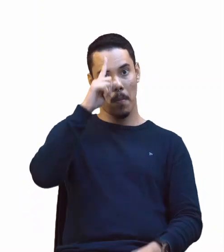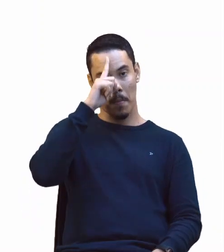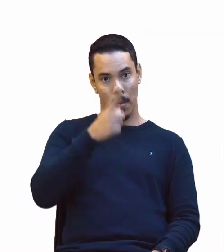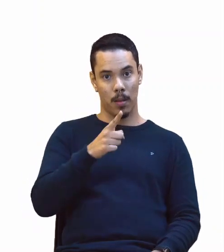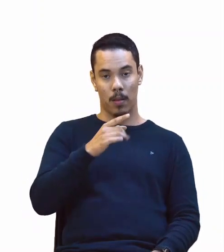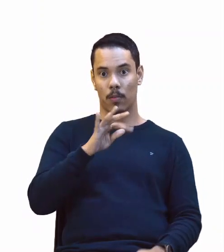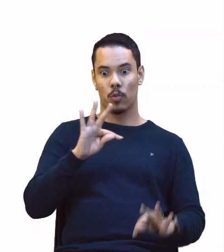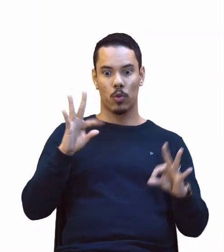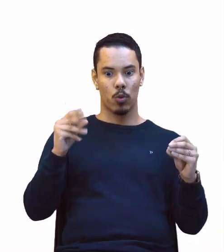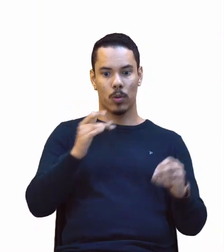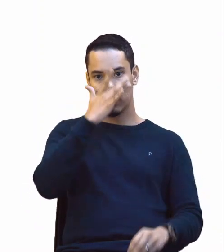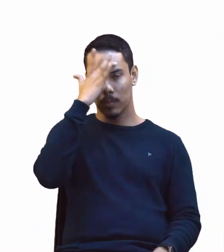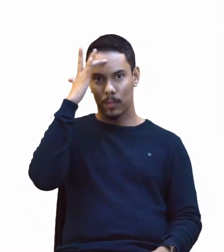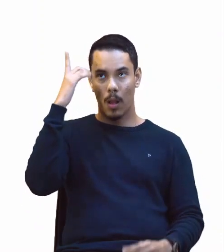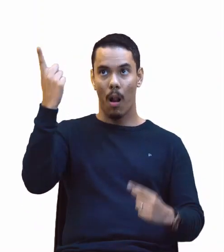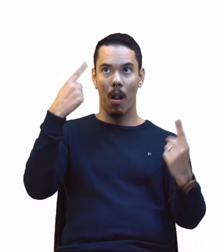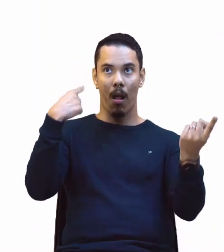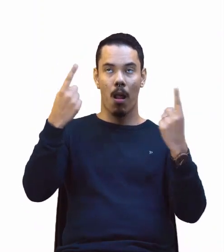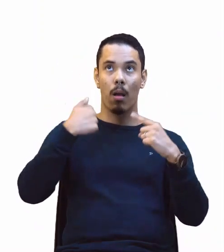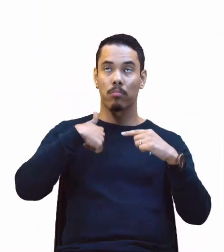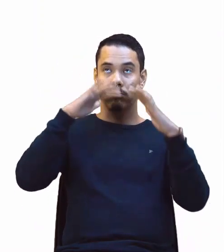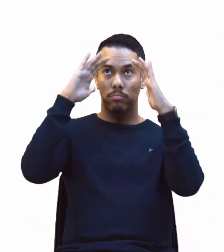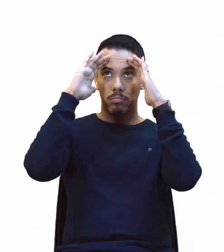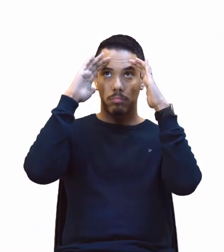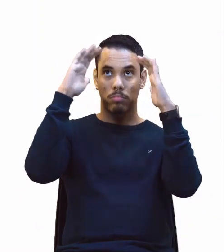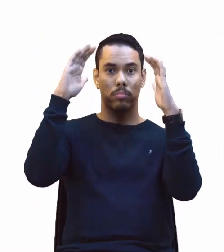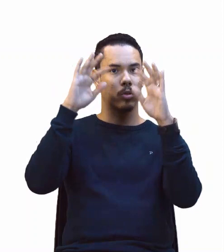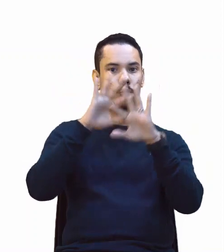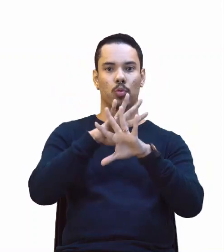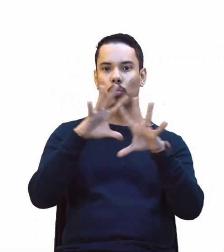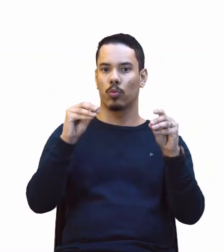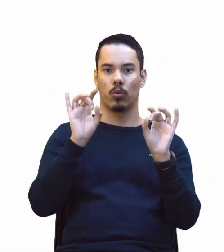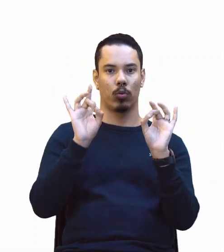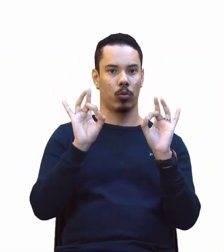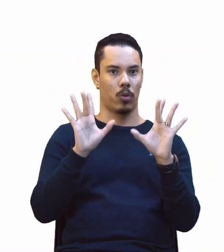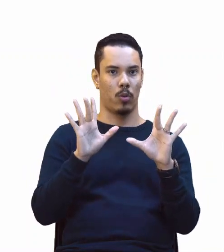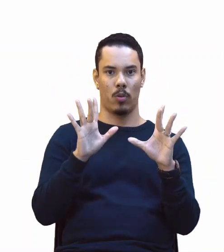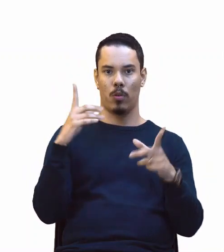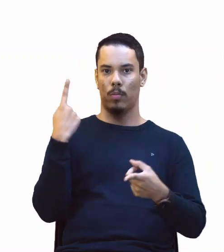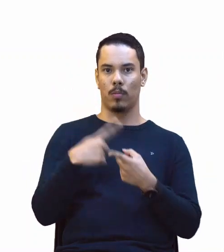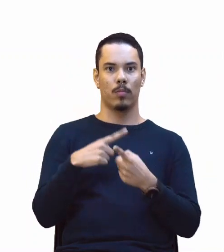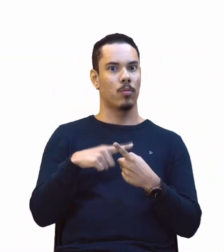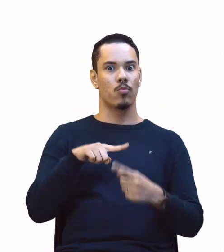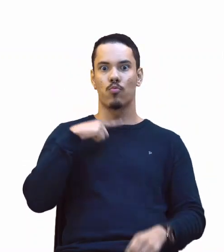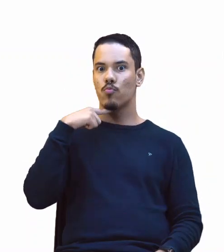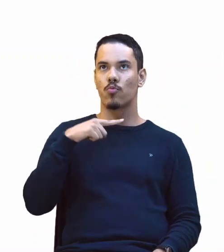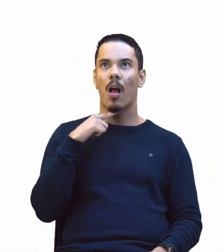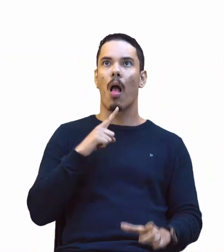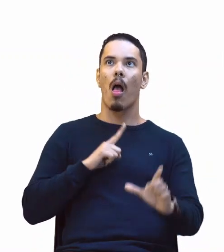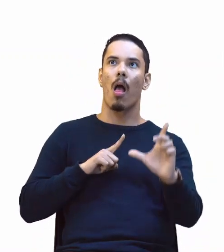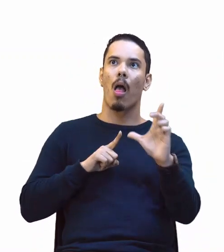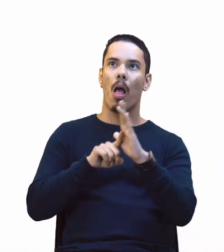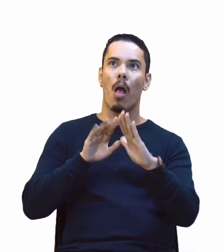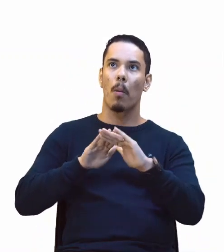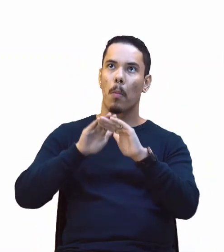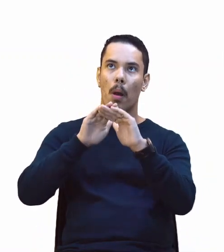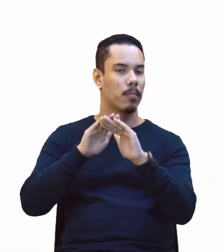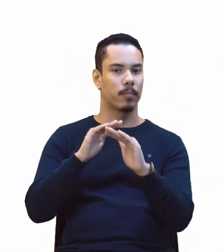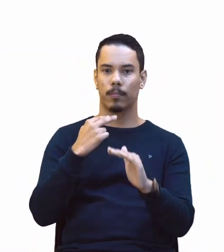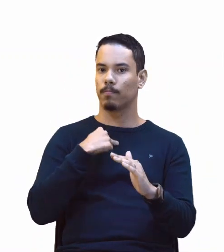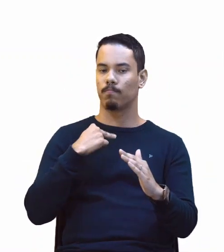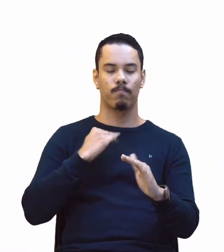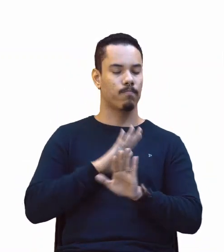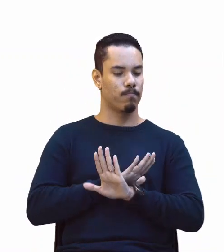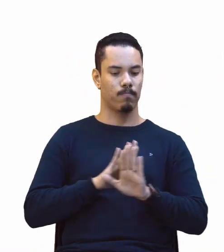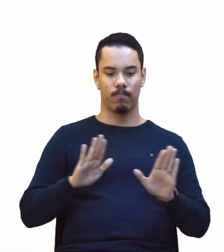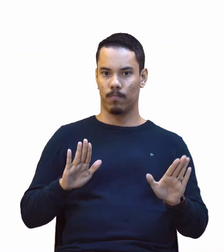membros simplesmente cumpriam suas determinações sem questionar nada. No âmbito familiar,